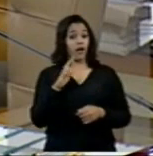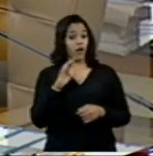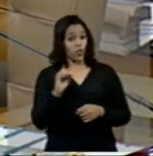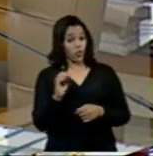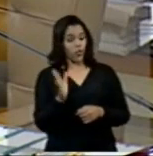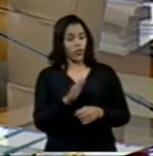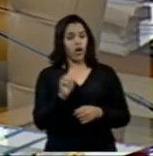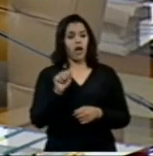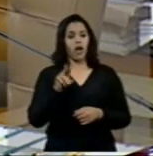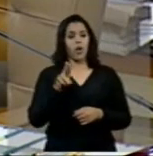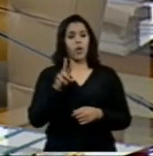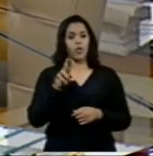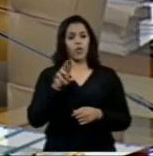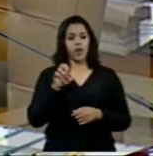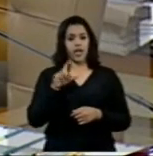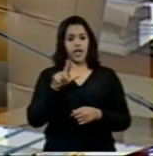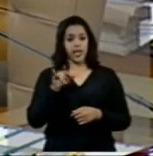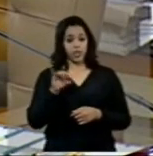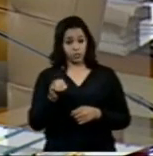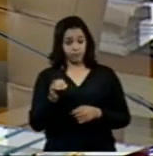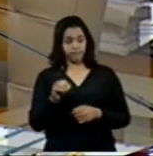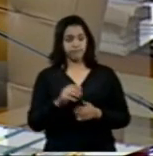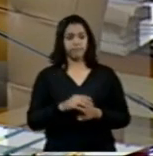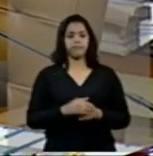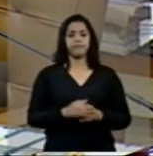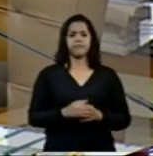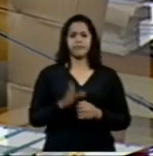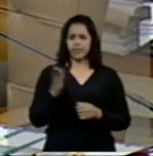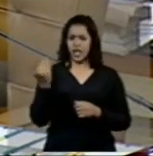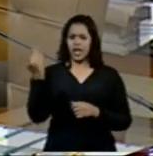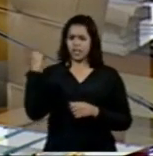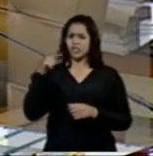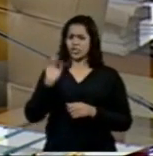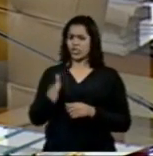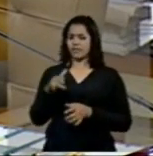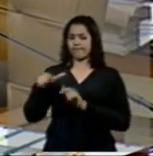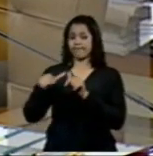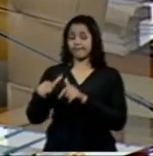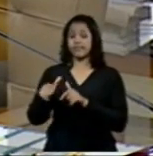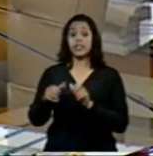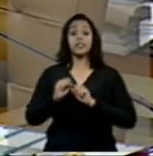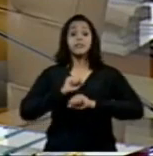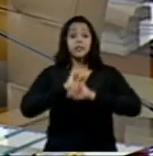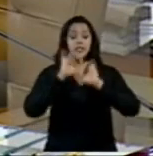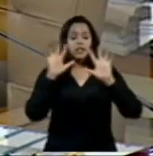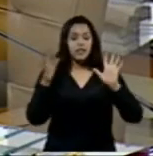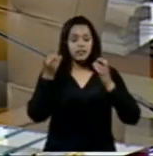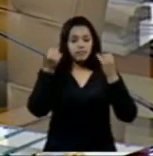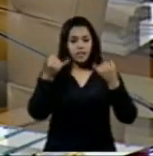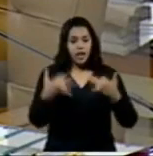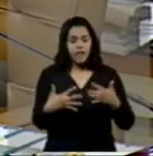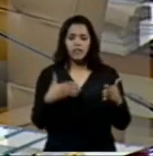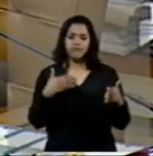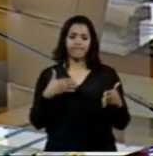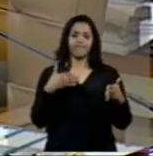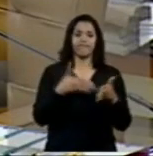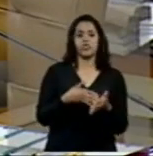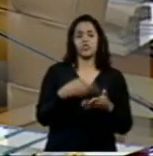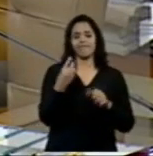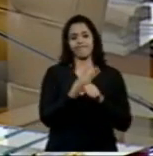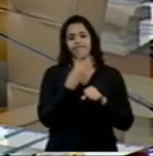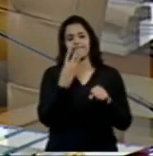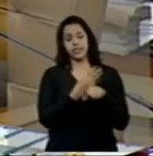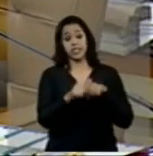então ministro daquela casa, já dispunha sobre a limitação da terceirização ao